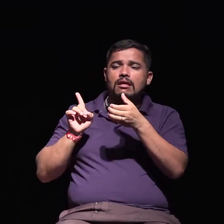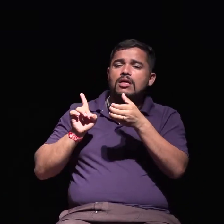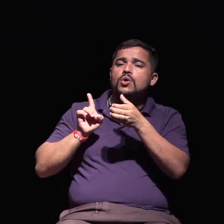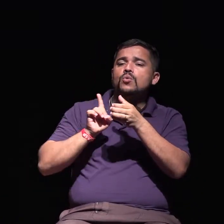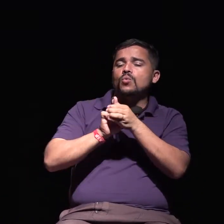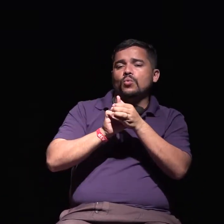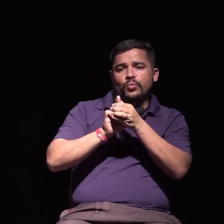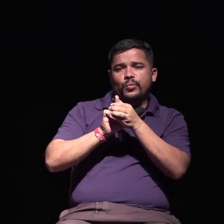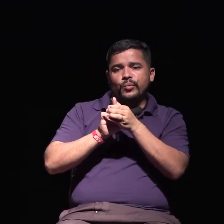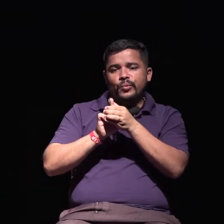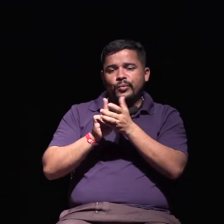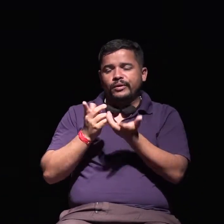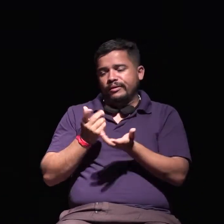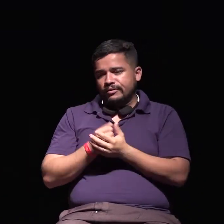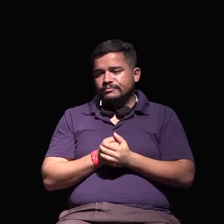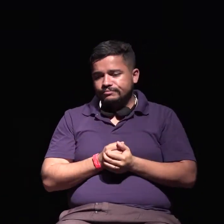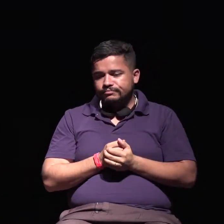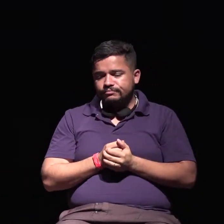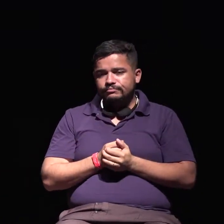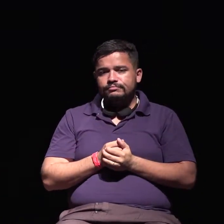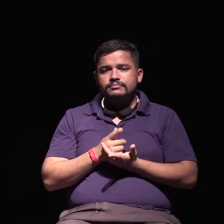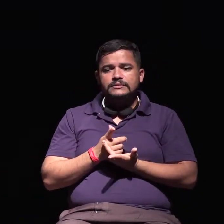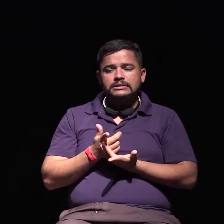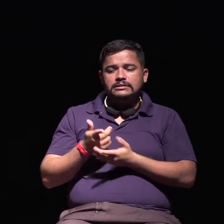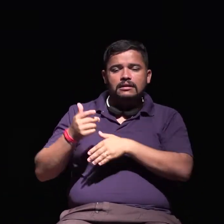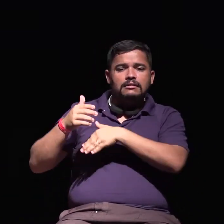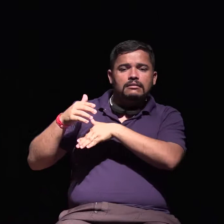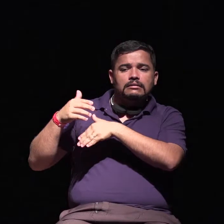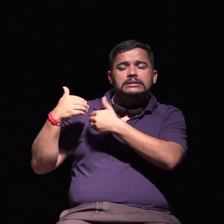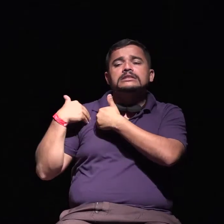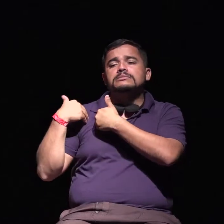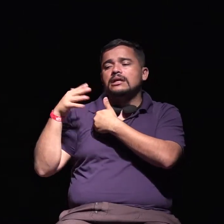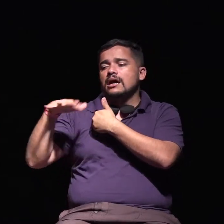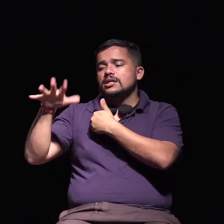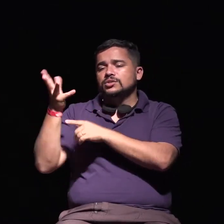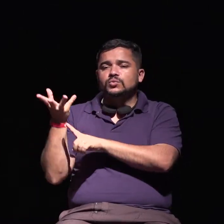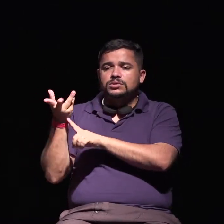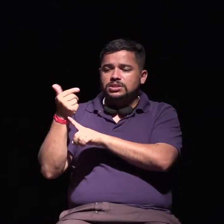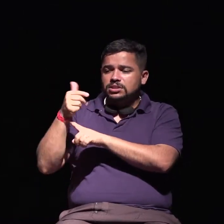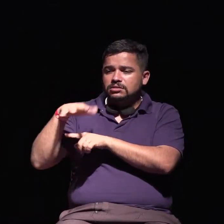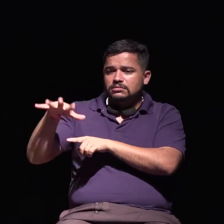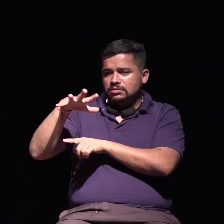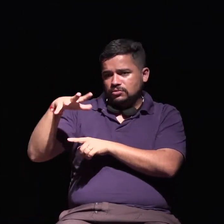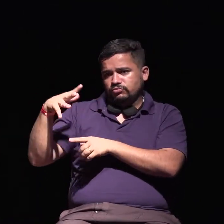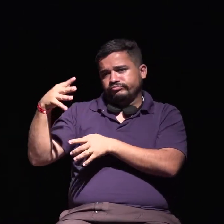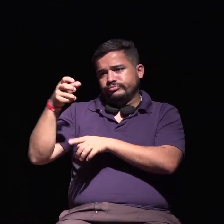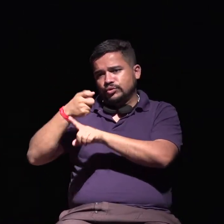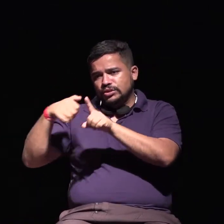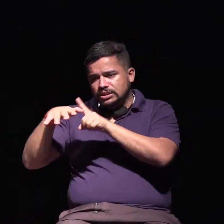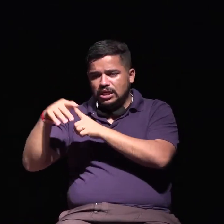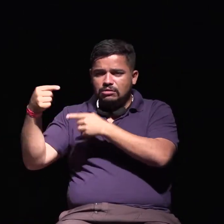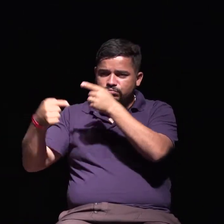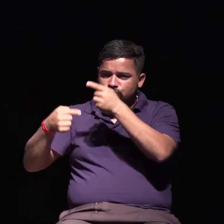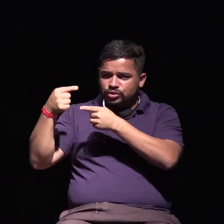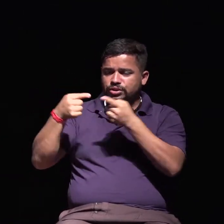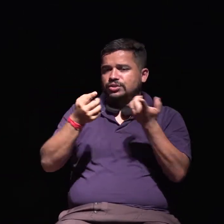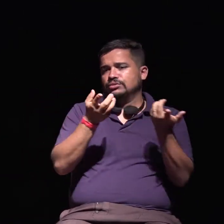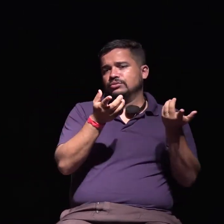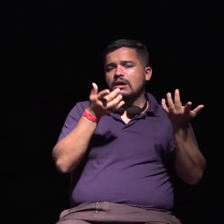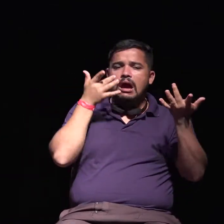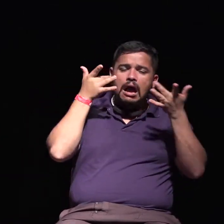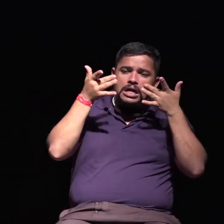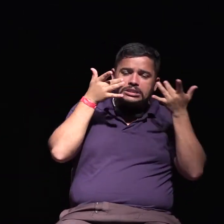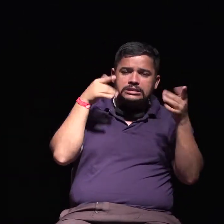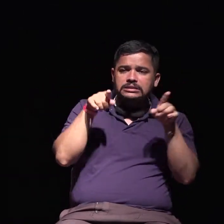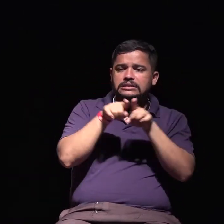que parece marginal a ela: a construção do papel do artista no âmbito social, político e nas instituições artísticas, e